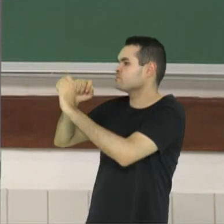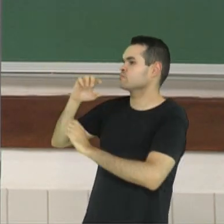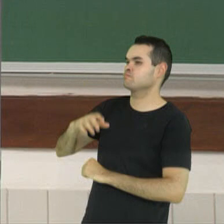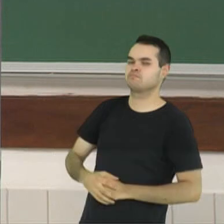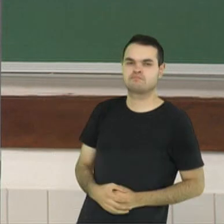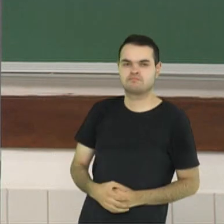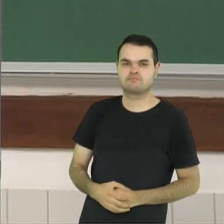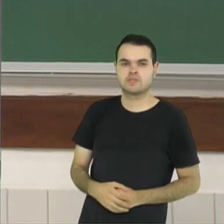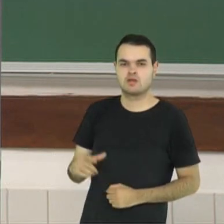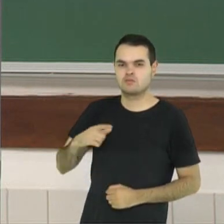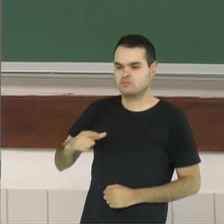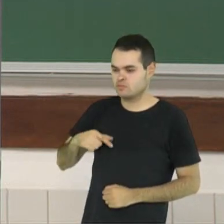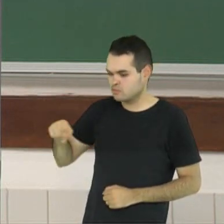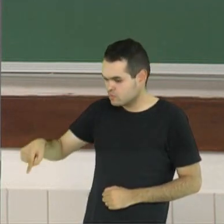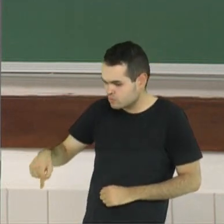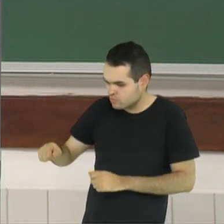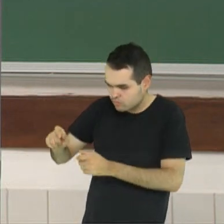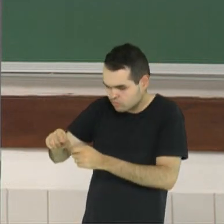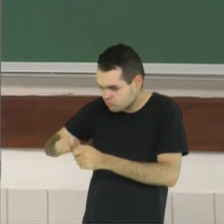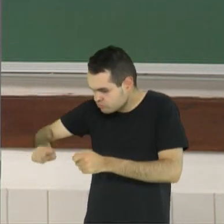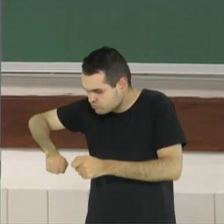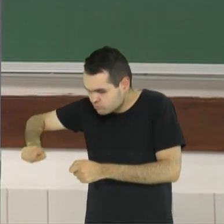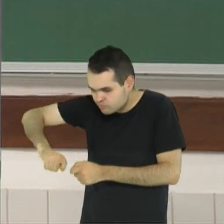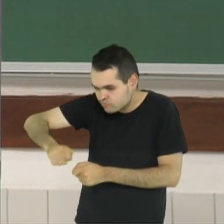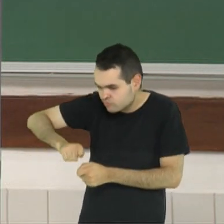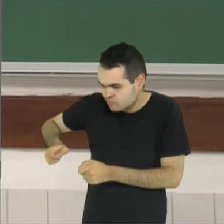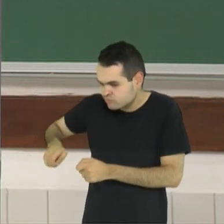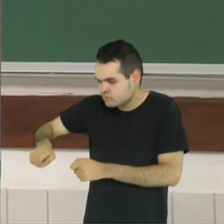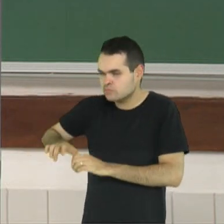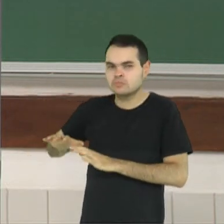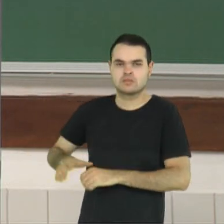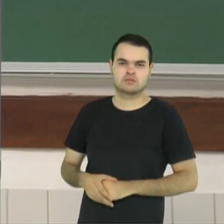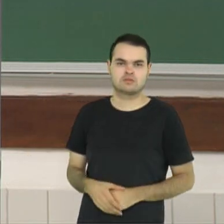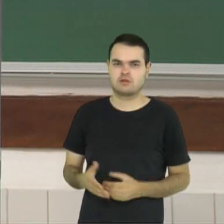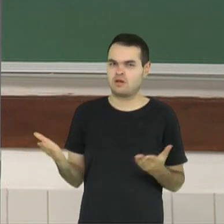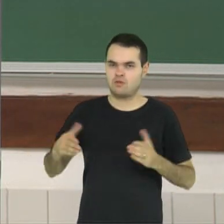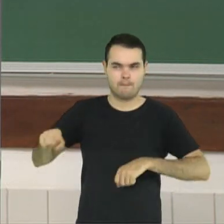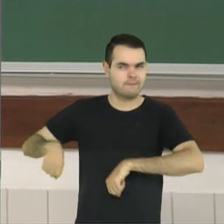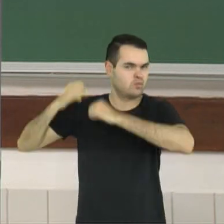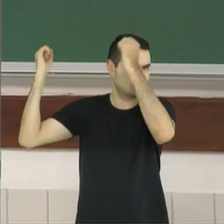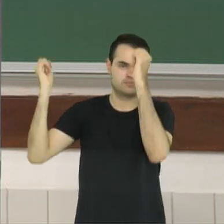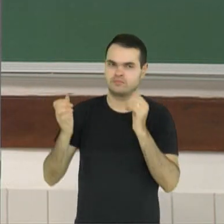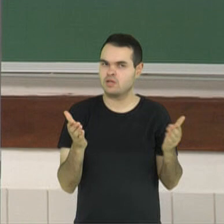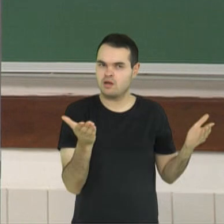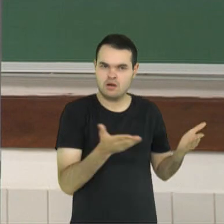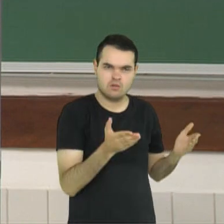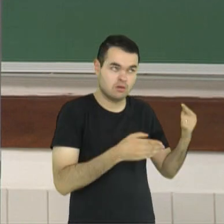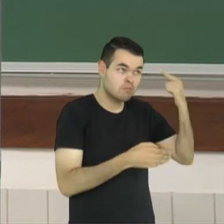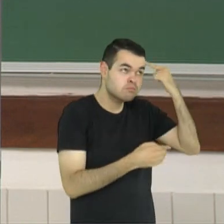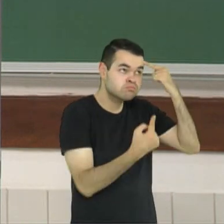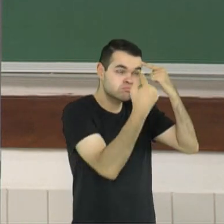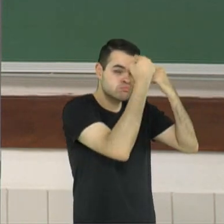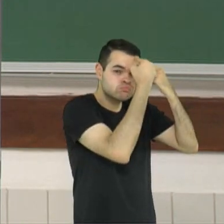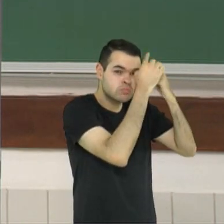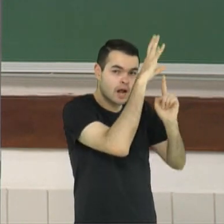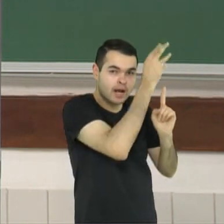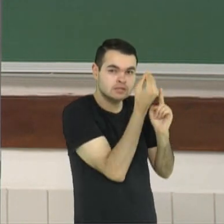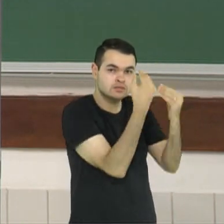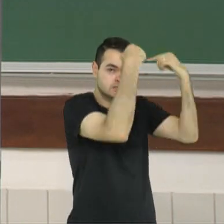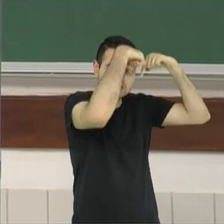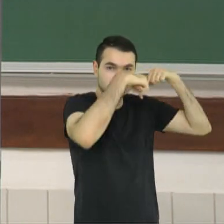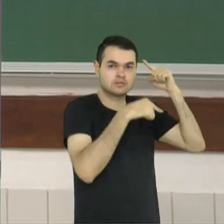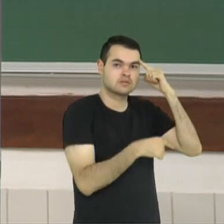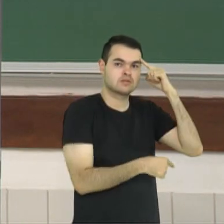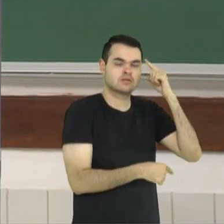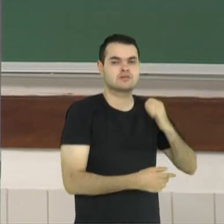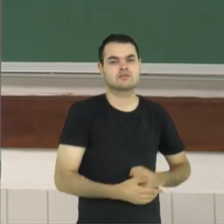escultura. Eu tinha uma superfície, fazia uma gravação e aquilo ali era minha obra. Agora não. Agora minha obra está aqui. George Maciundas falava assim,